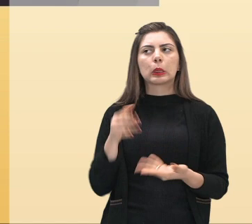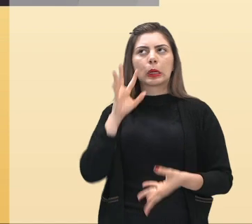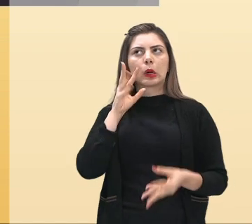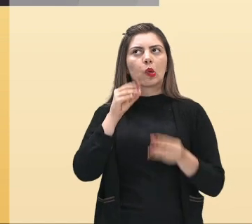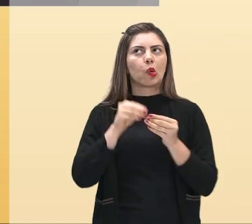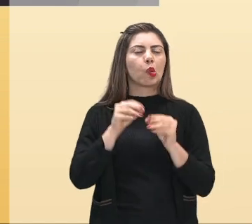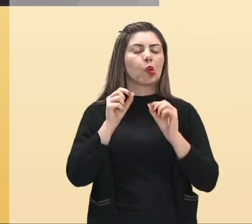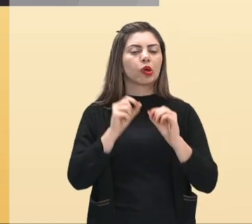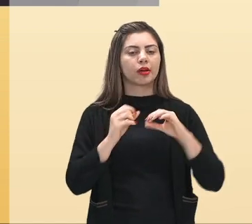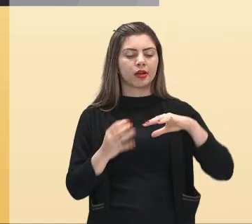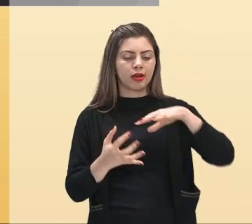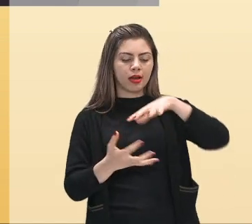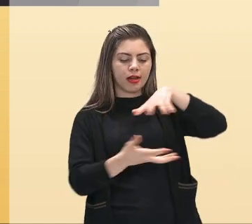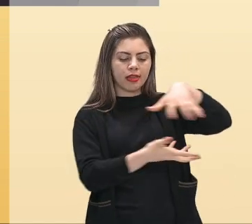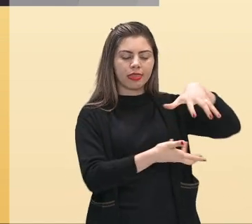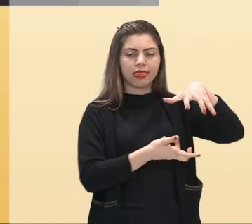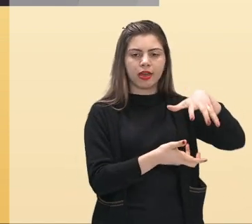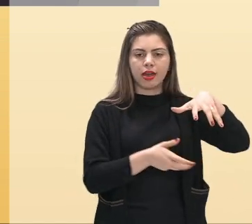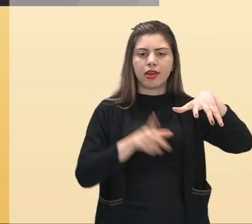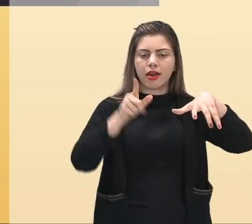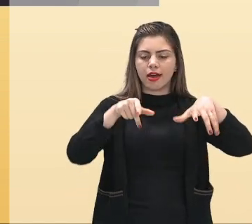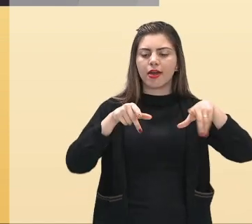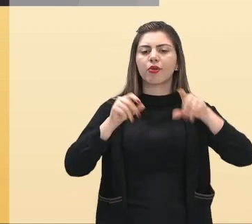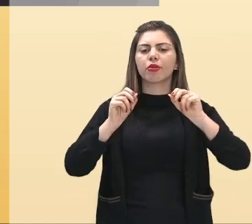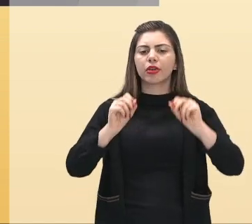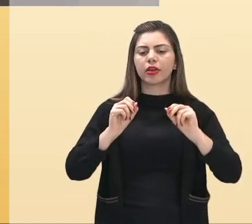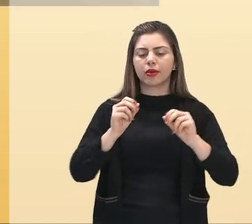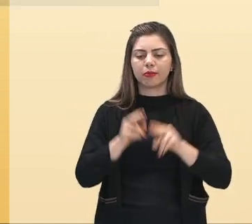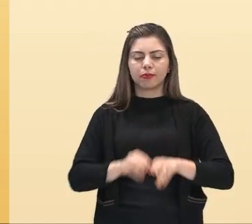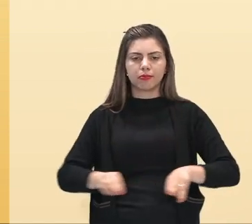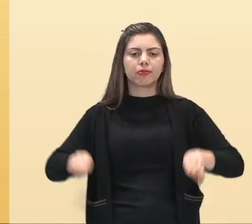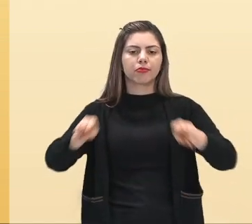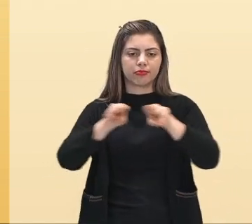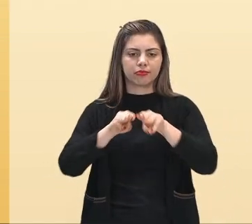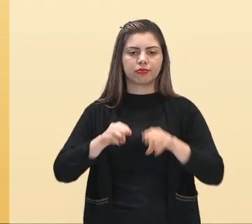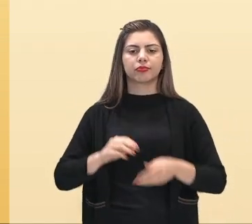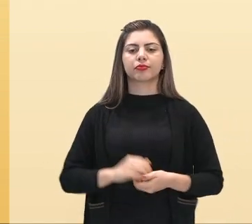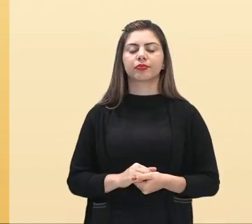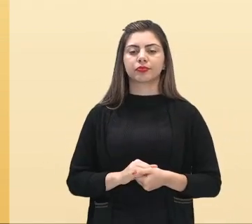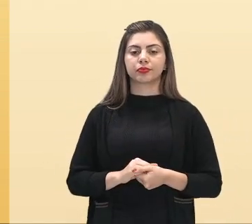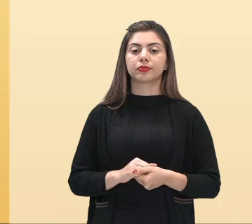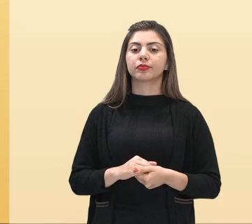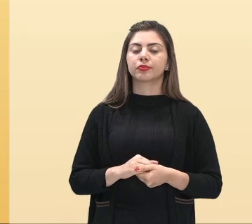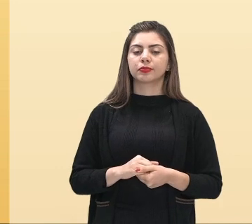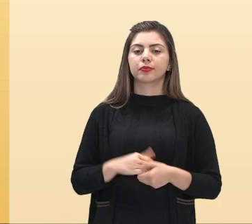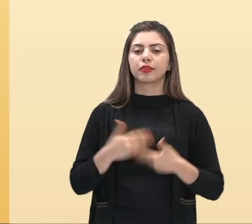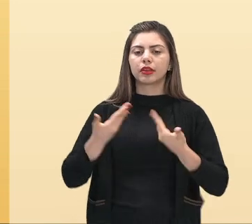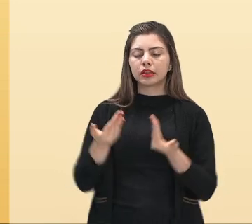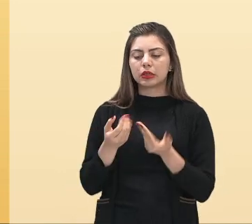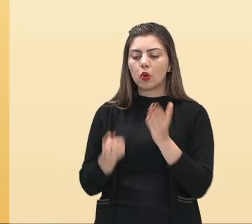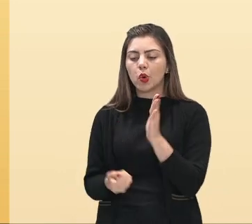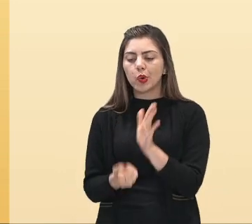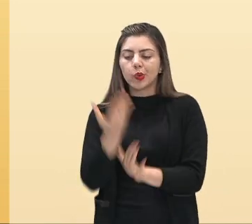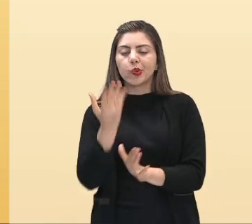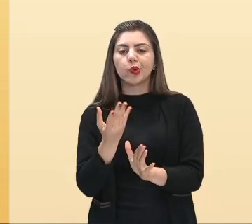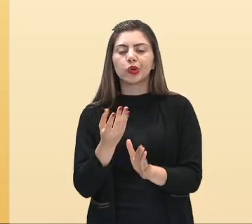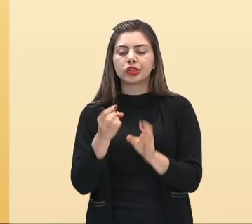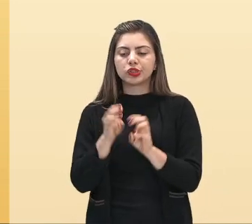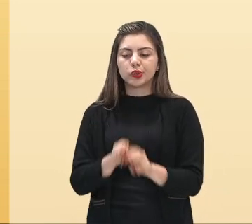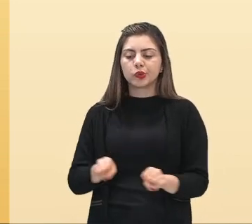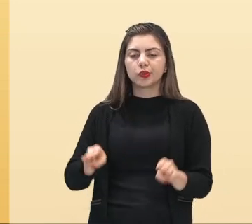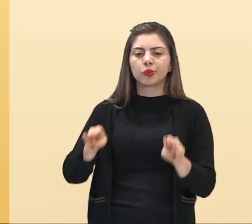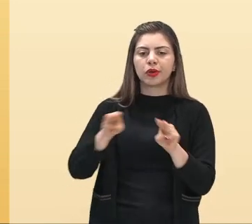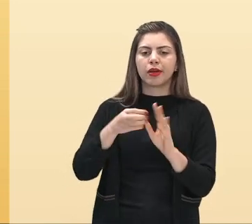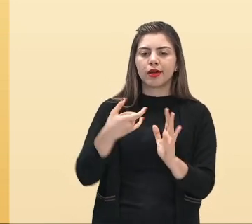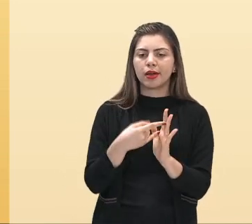que a Terra era uma grande esfera imantada. O nascimento do eletromagnetismo se deu com a